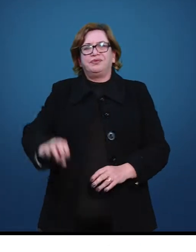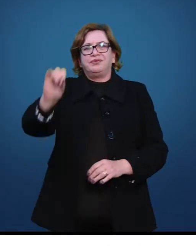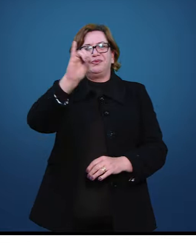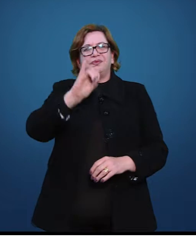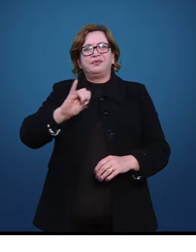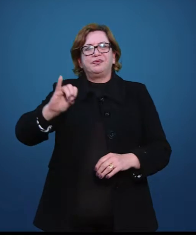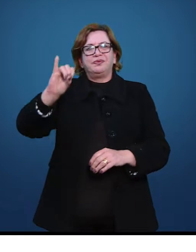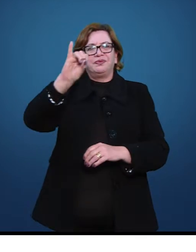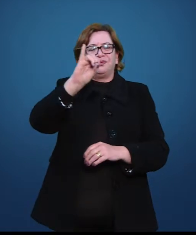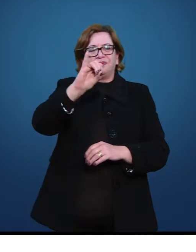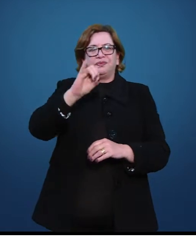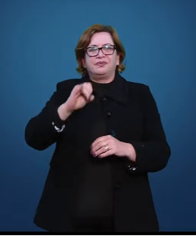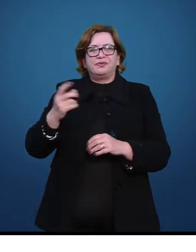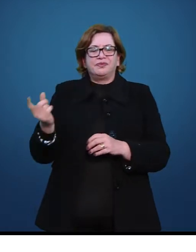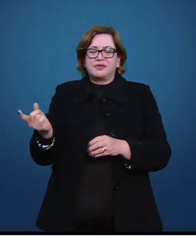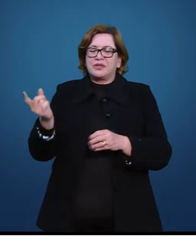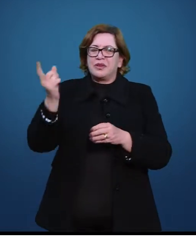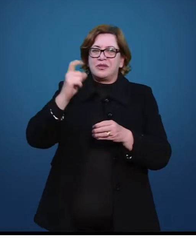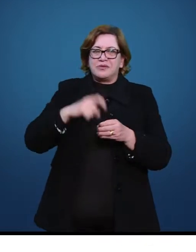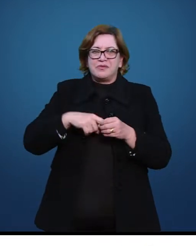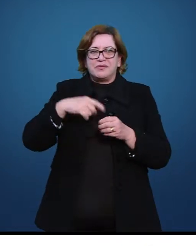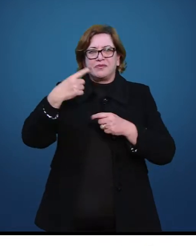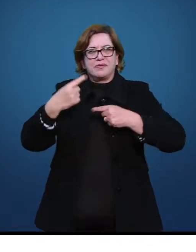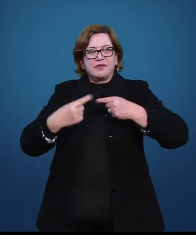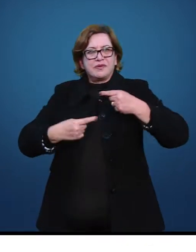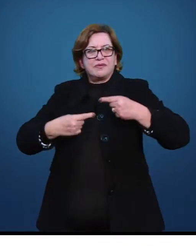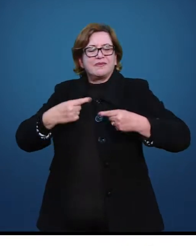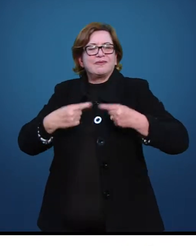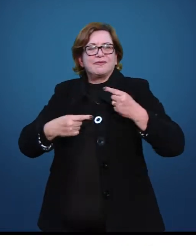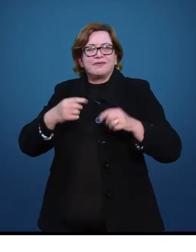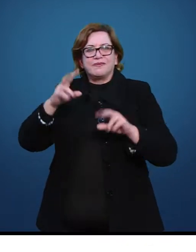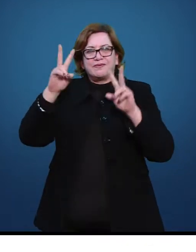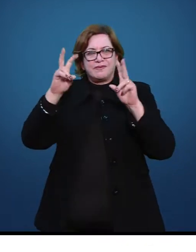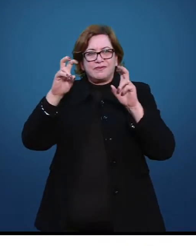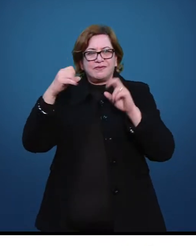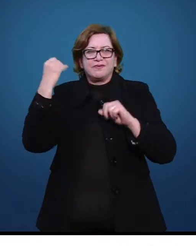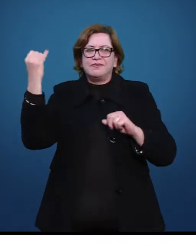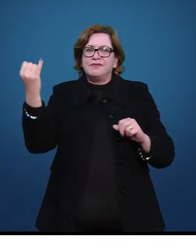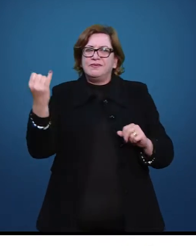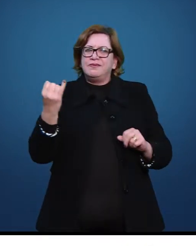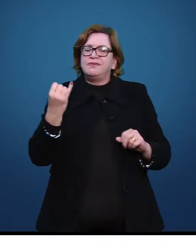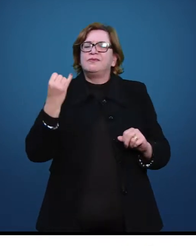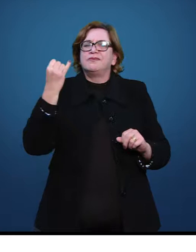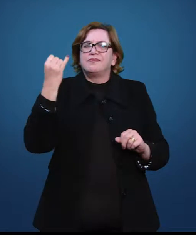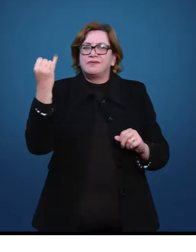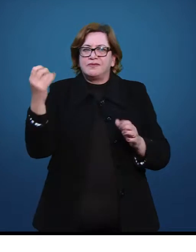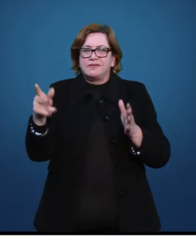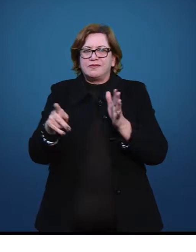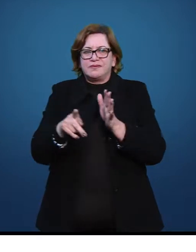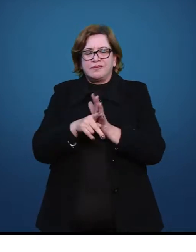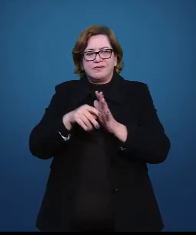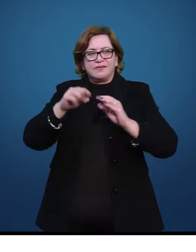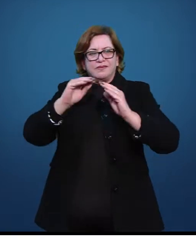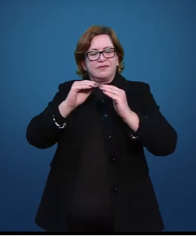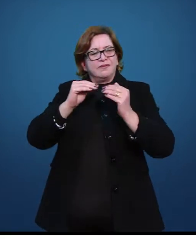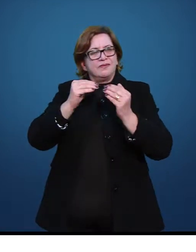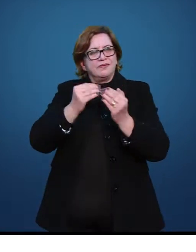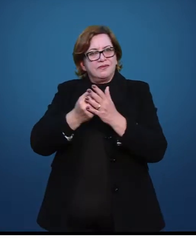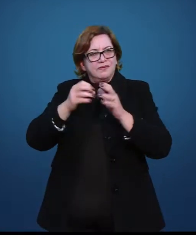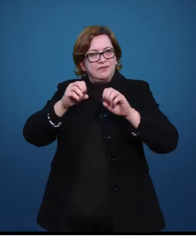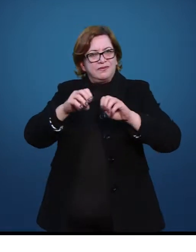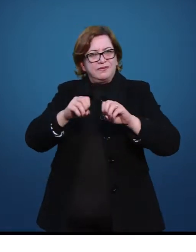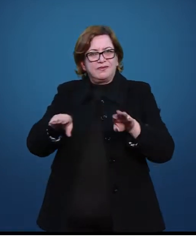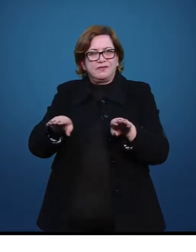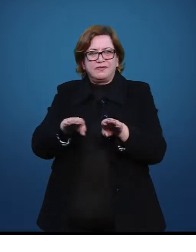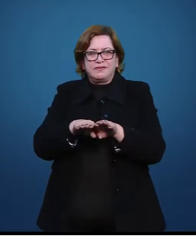Olá, alunos! Retornamos para discutir um assunto de extrema importância no meio educacional e também